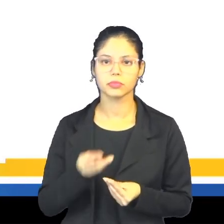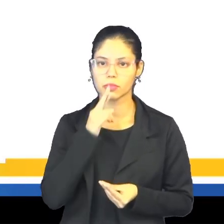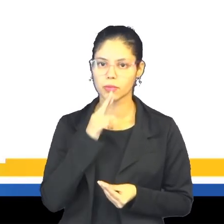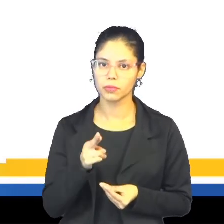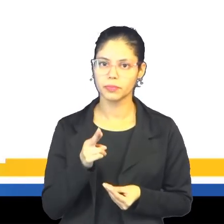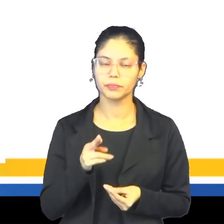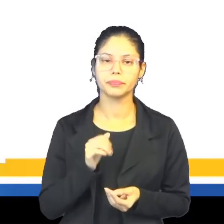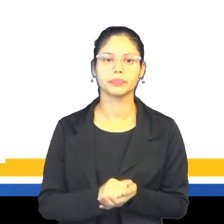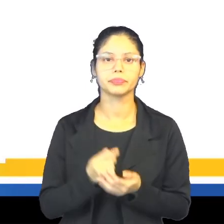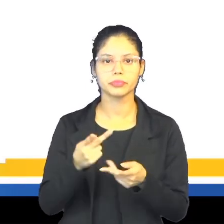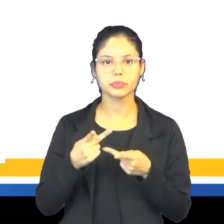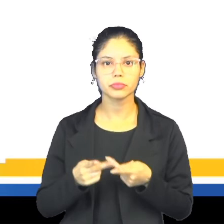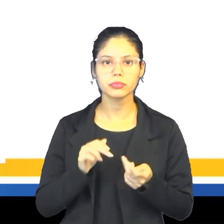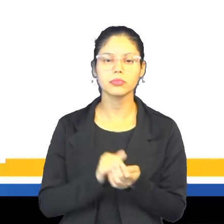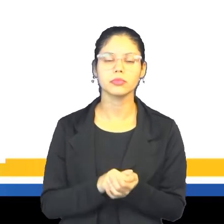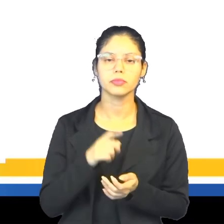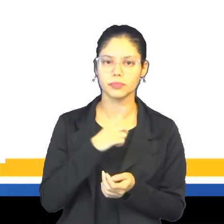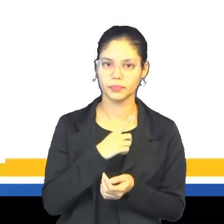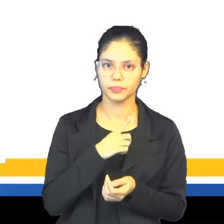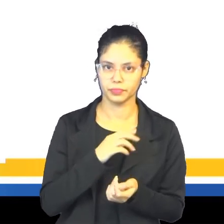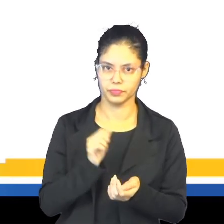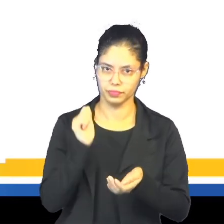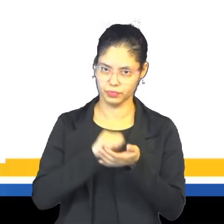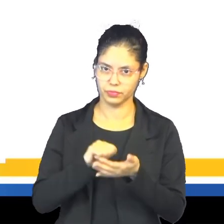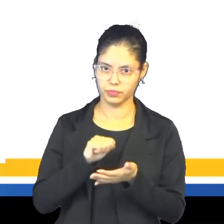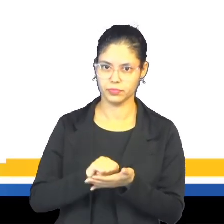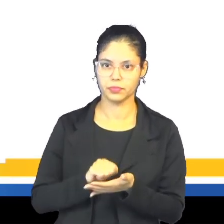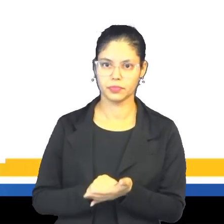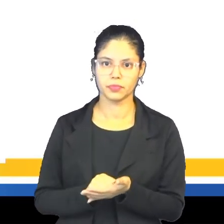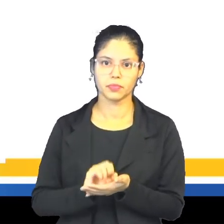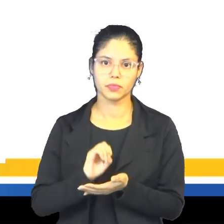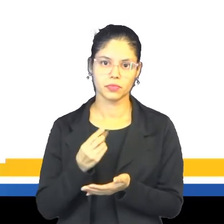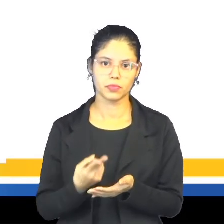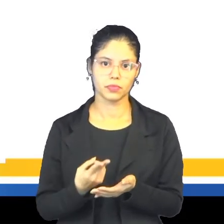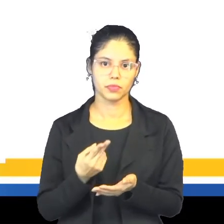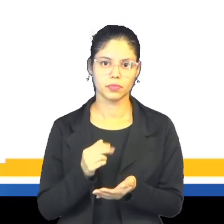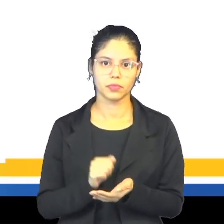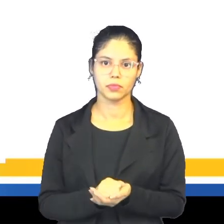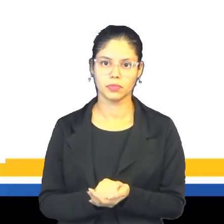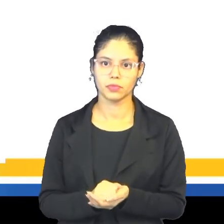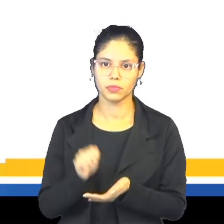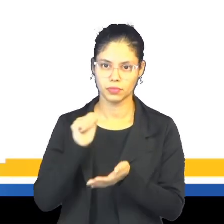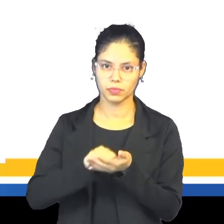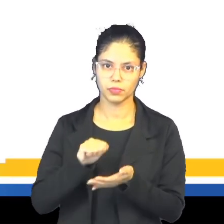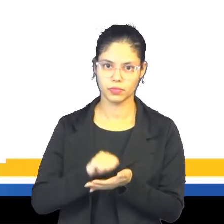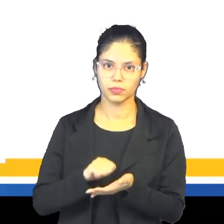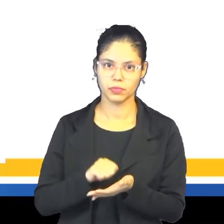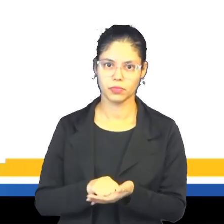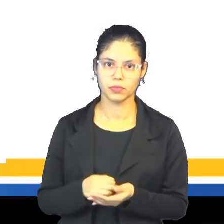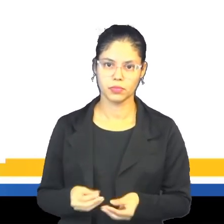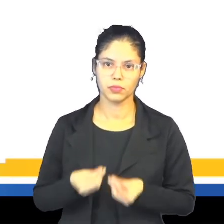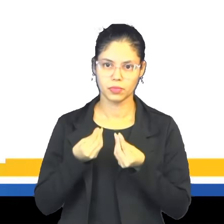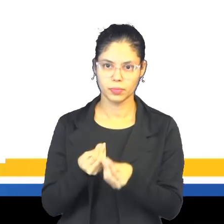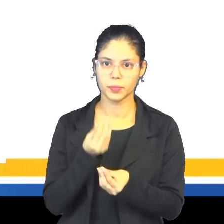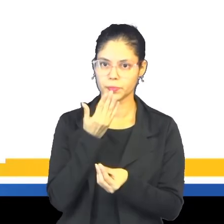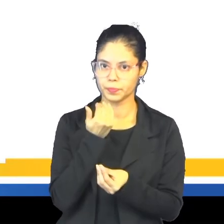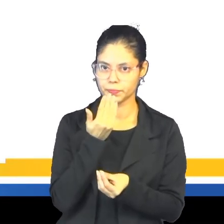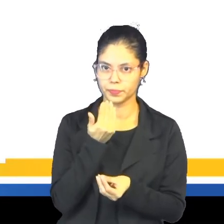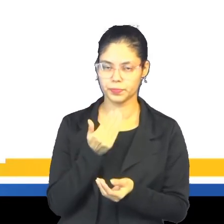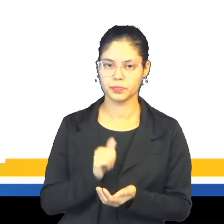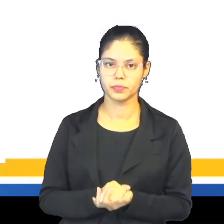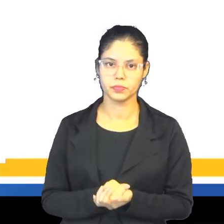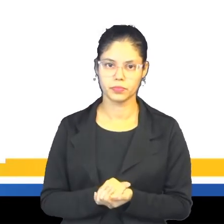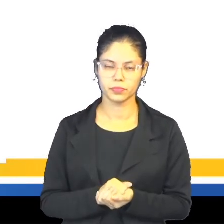ao convite, né, terá o que? Assinatura, um convite assinado para o banquete, né, que